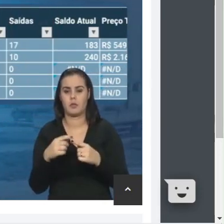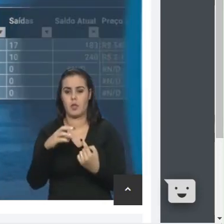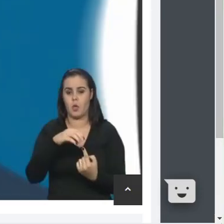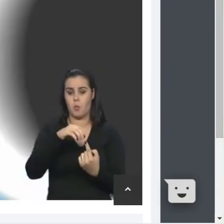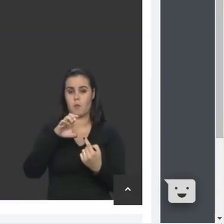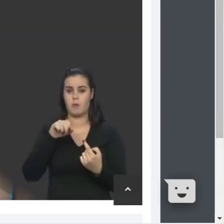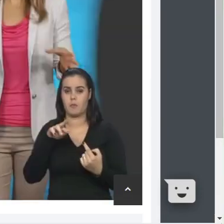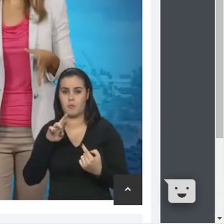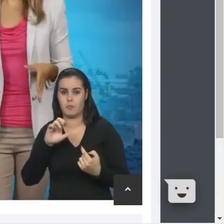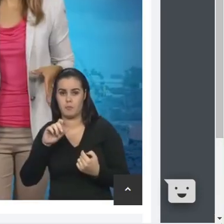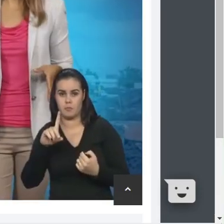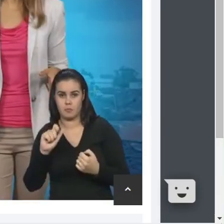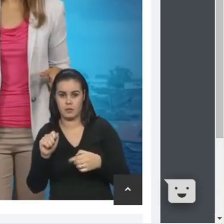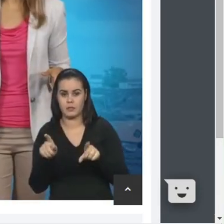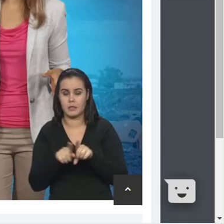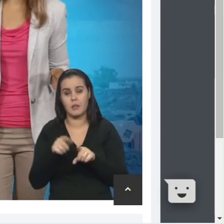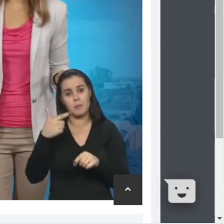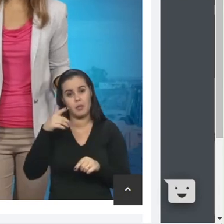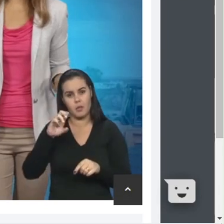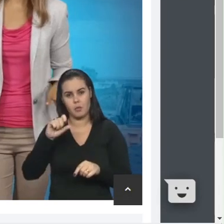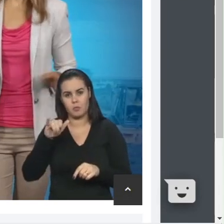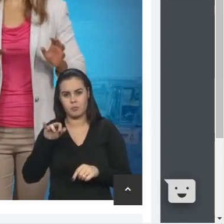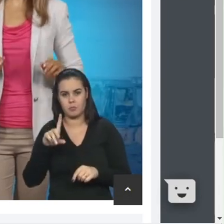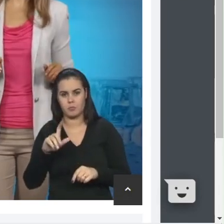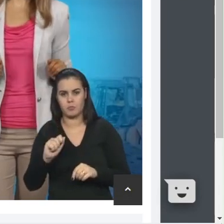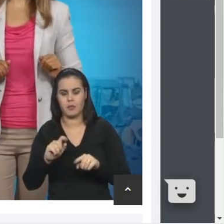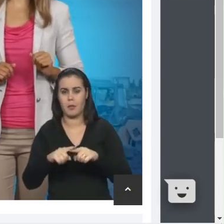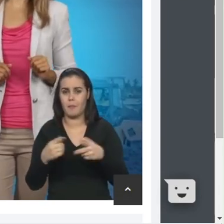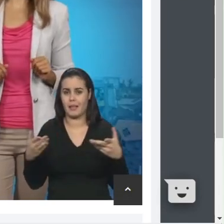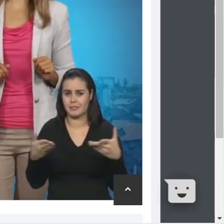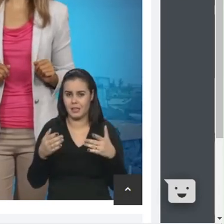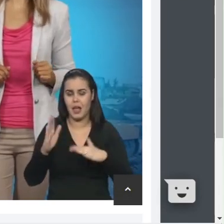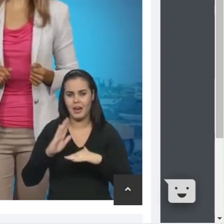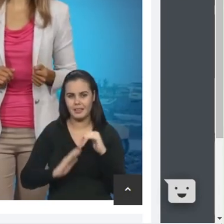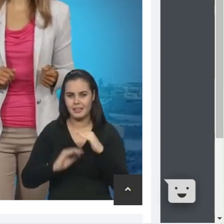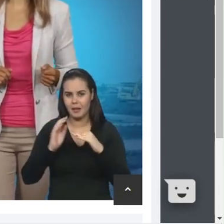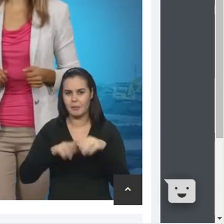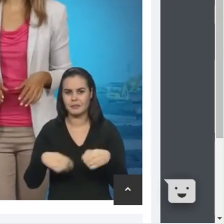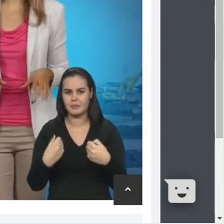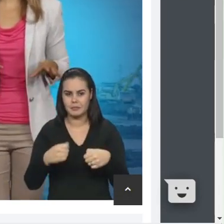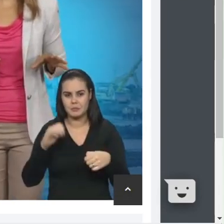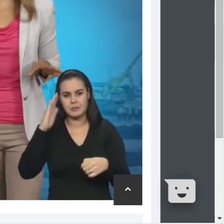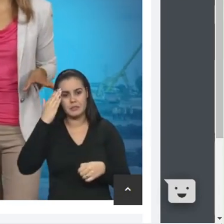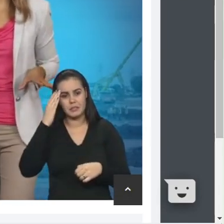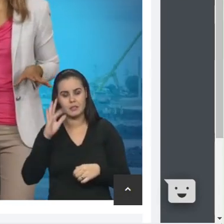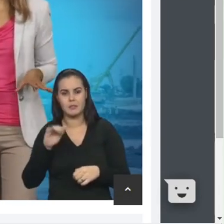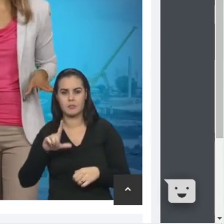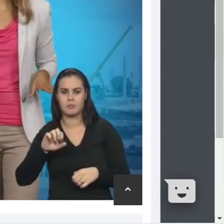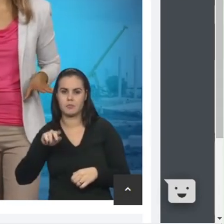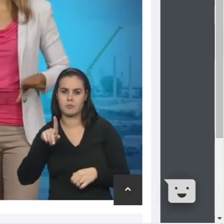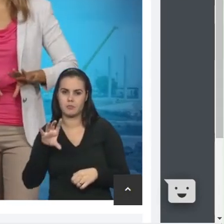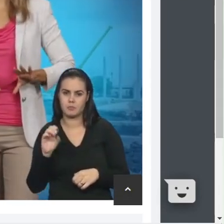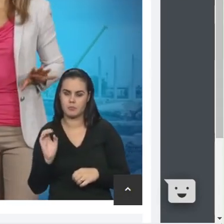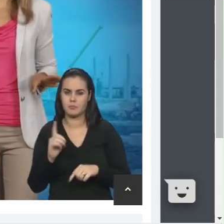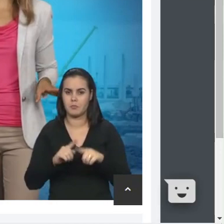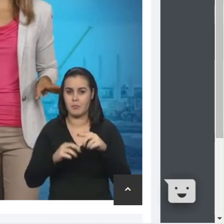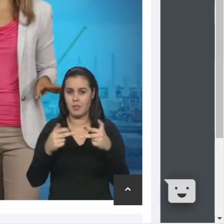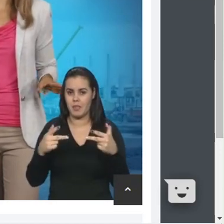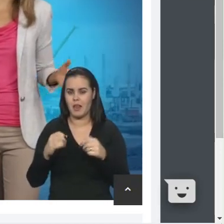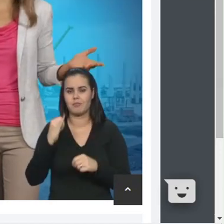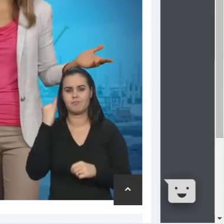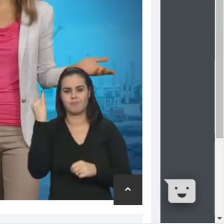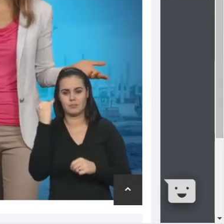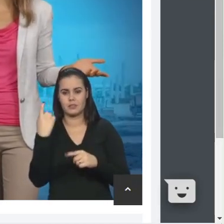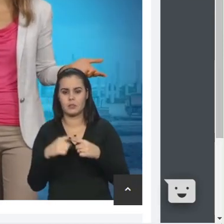pelo serviço. Agora, saindo um pouco do papel, é preciso entender que o fluxo de materiais é determinante para o arranjo do